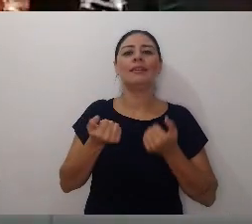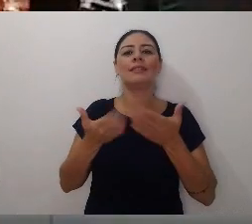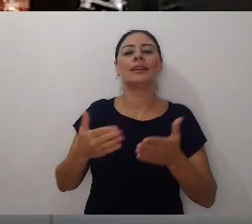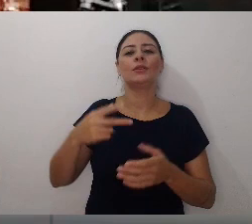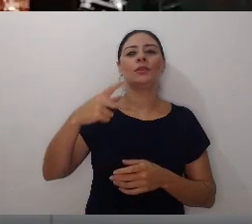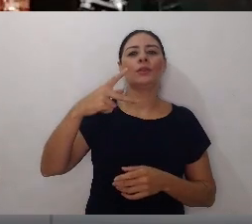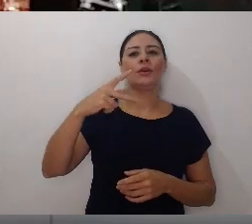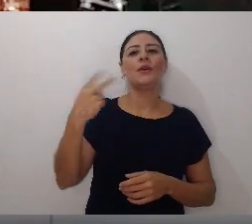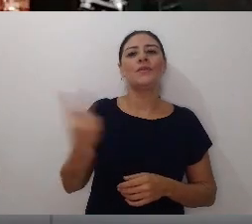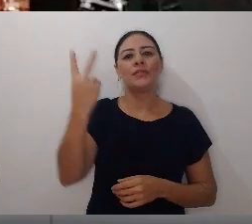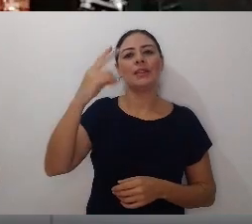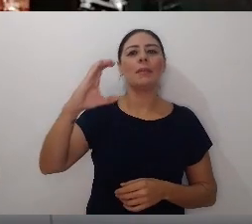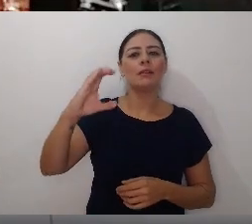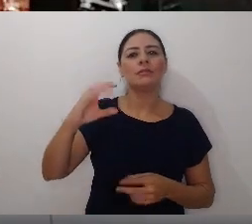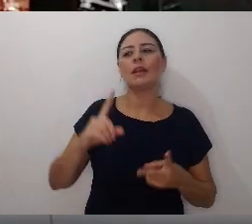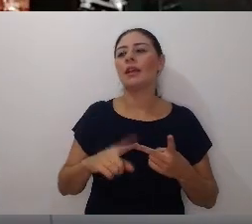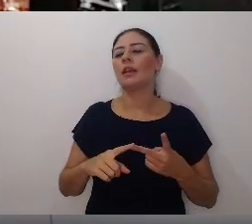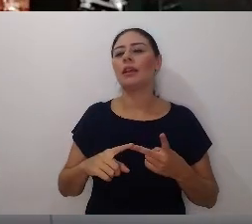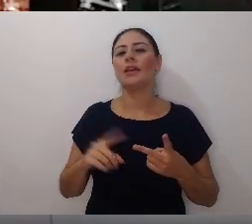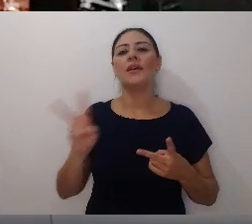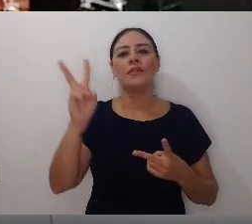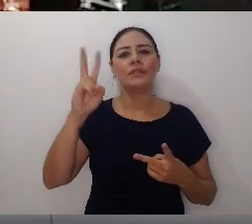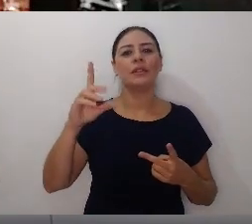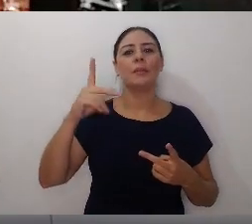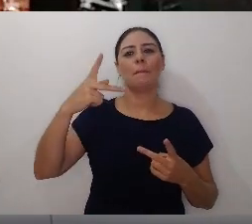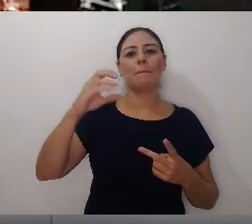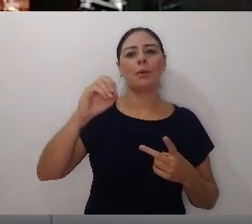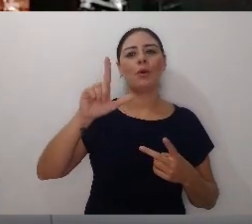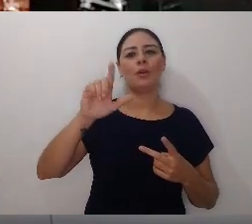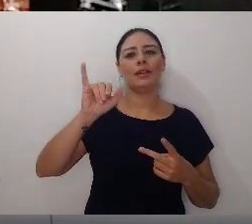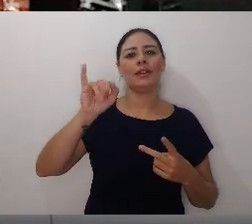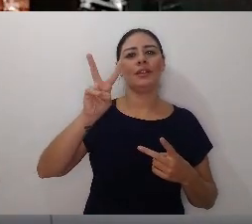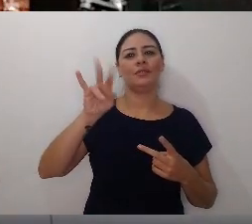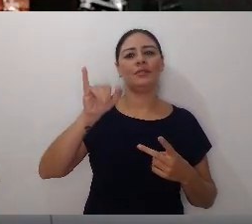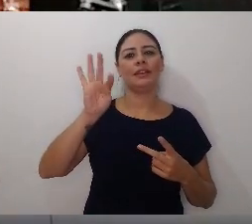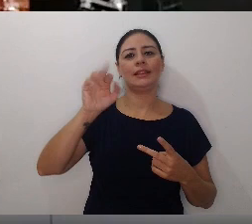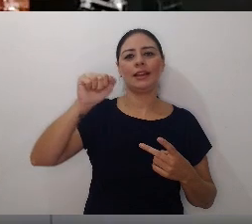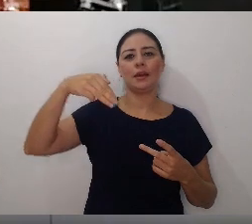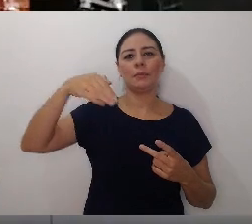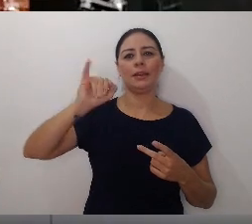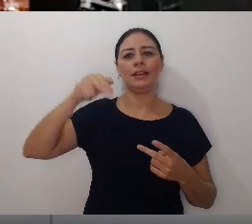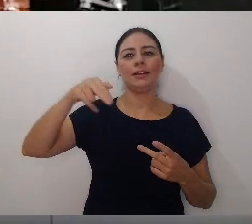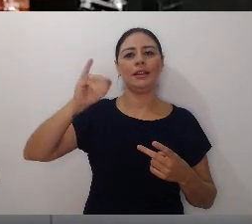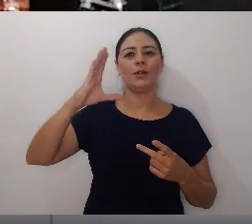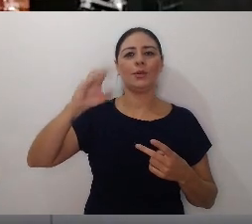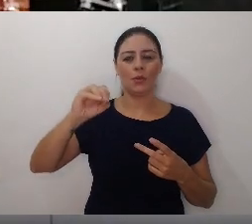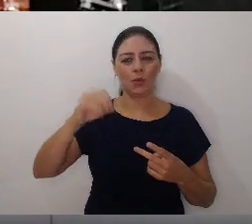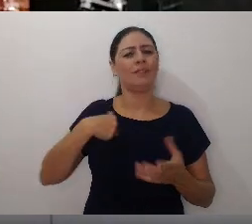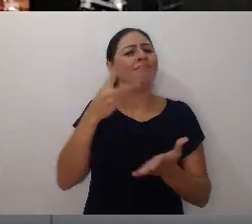Então tá, boa pergunta. O que a gente vê bastante é o pessoal dando polivitamínico, dando